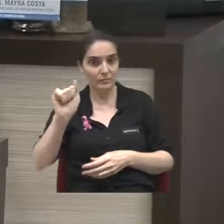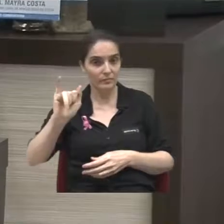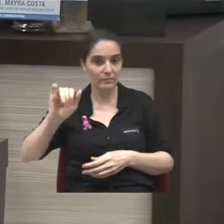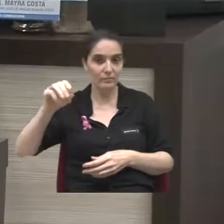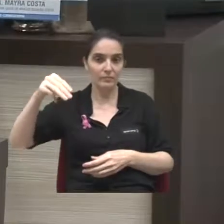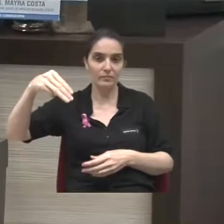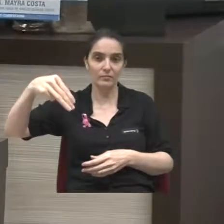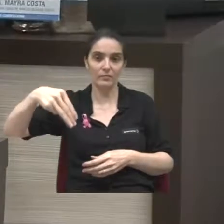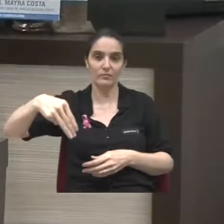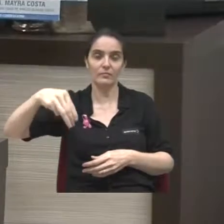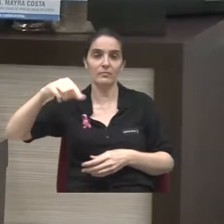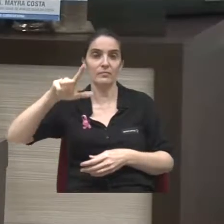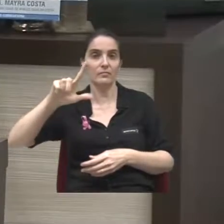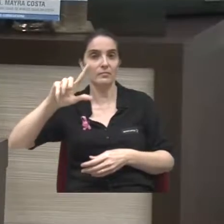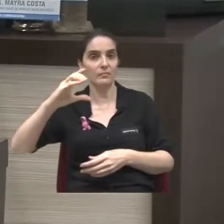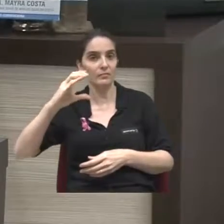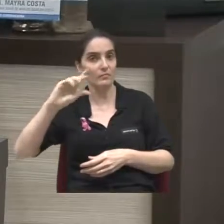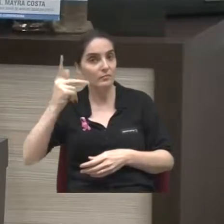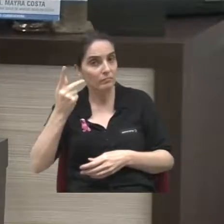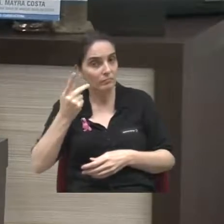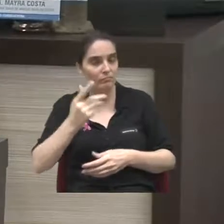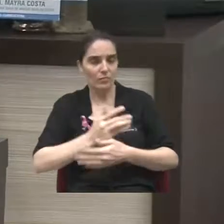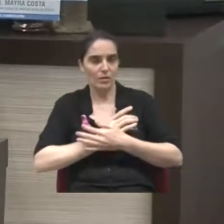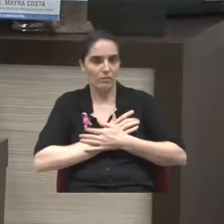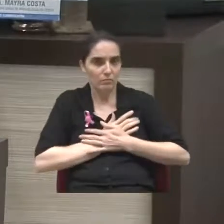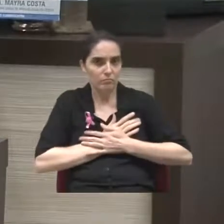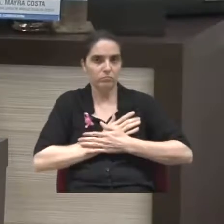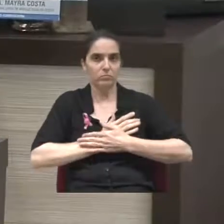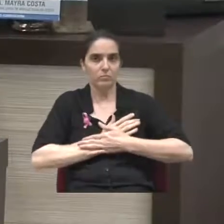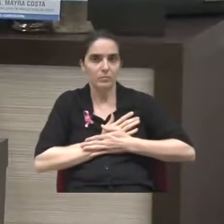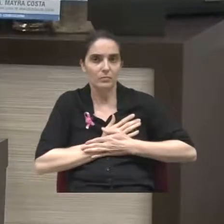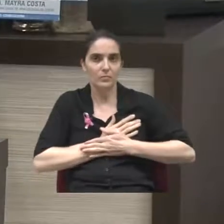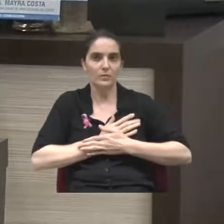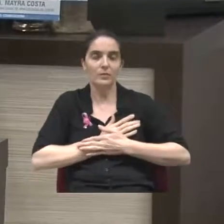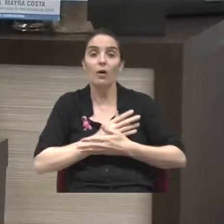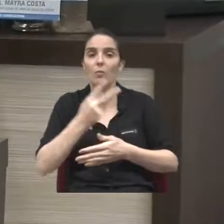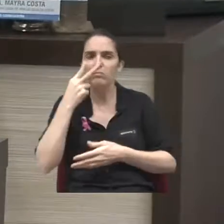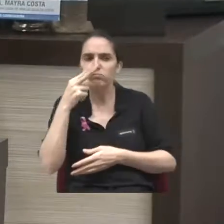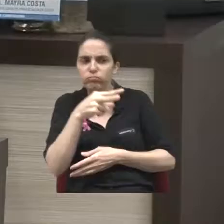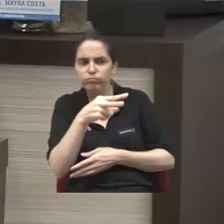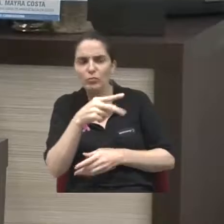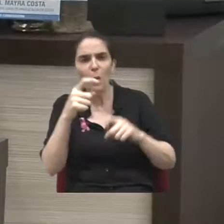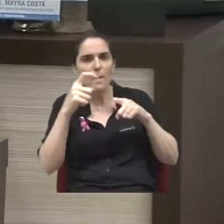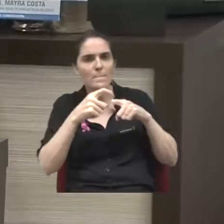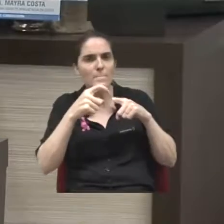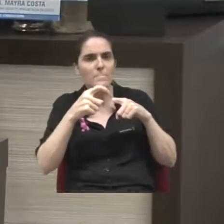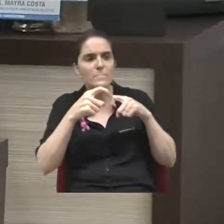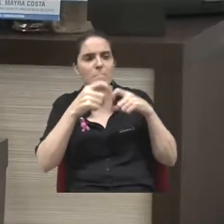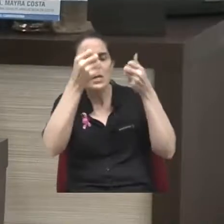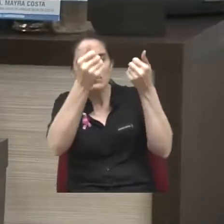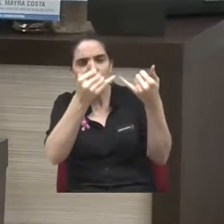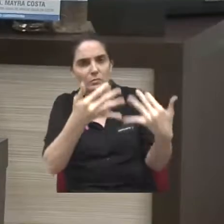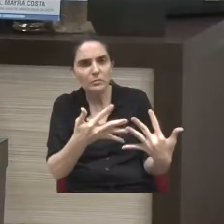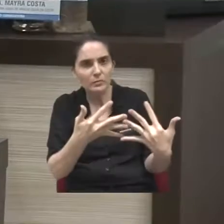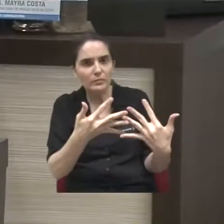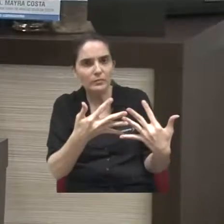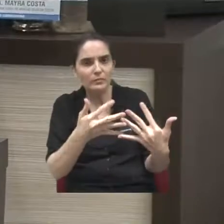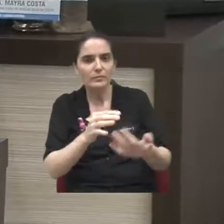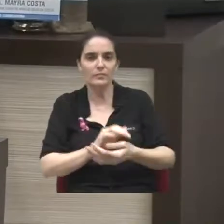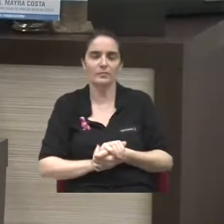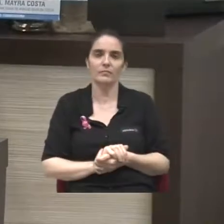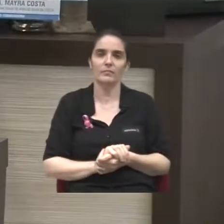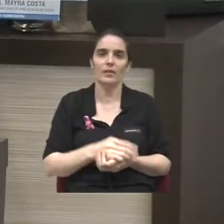Isto. Então eu fiquei lá assistindo televisão, um programa lá, um médico, e ele falava toda hora, Heimlich.